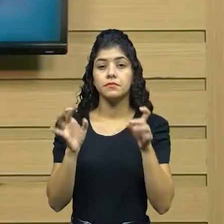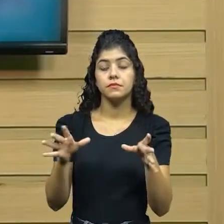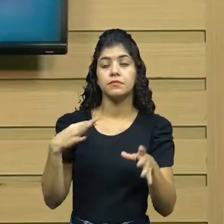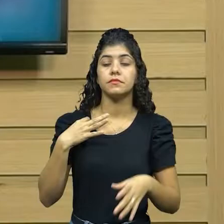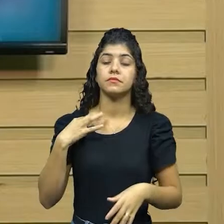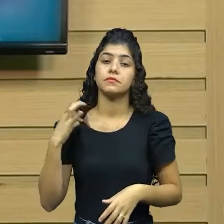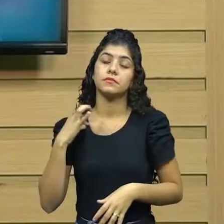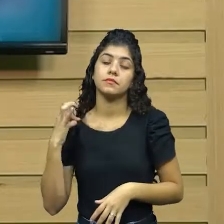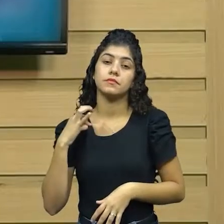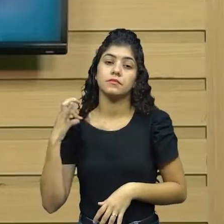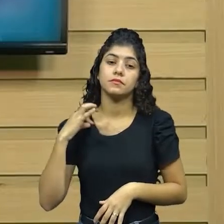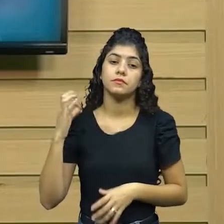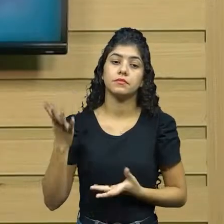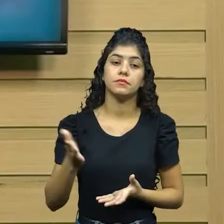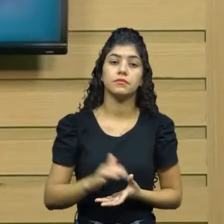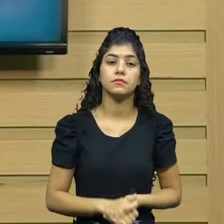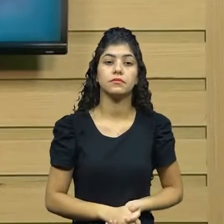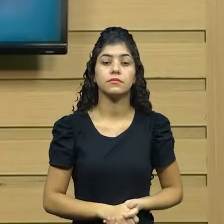vendendo